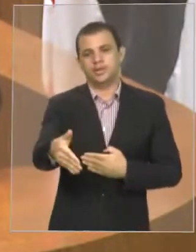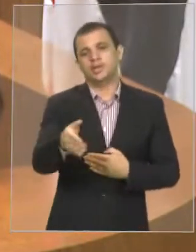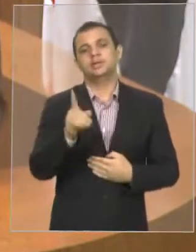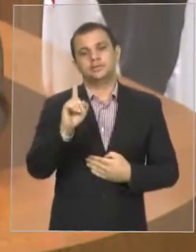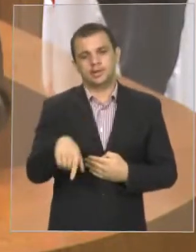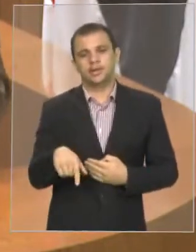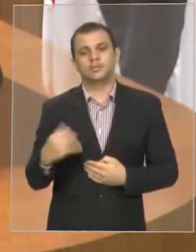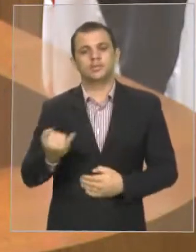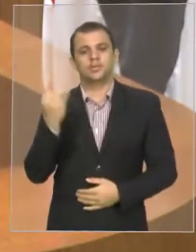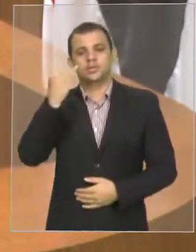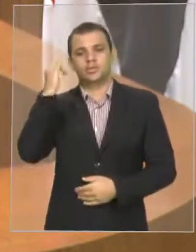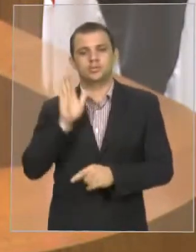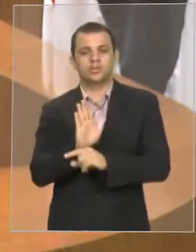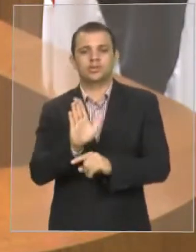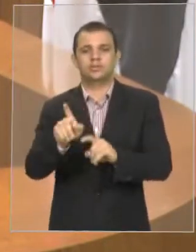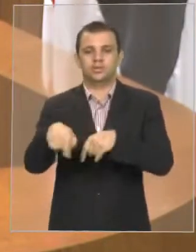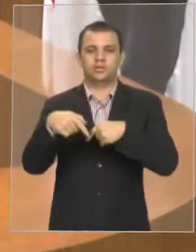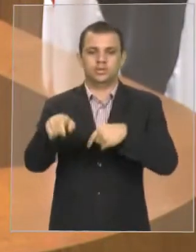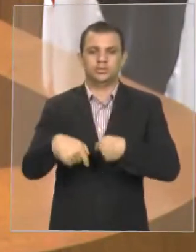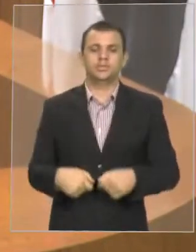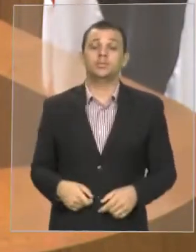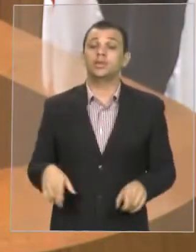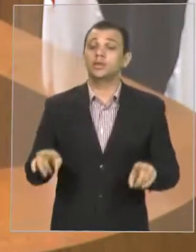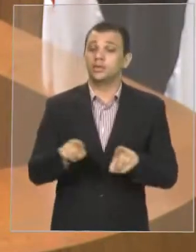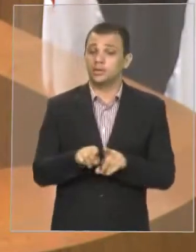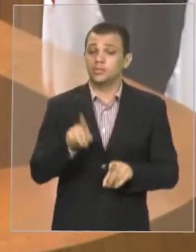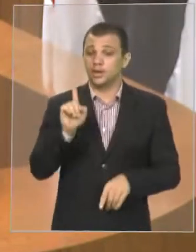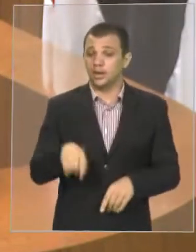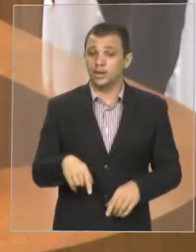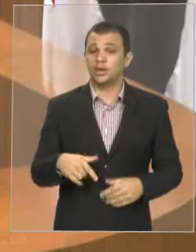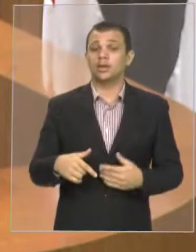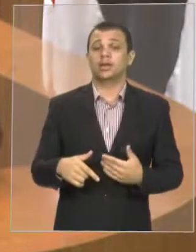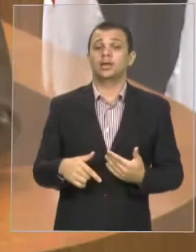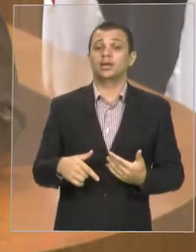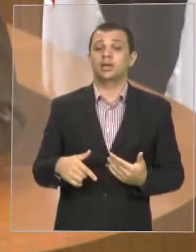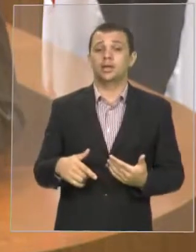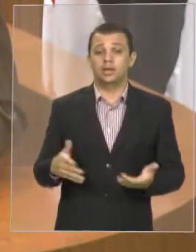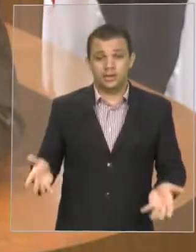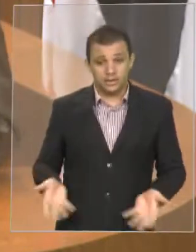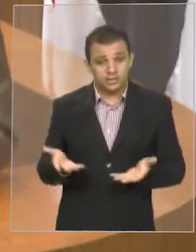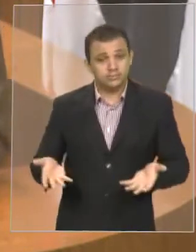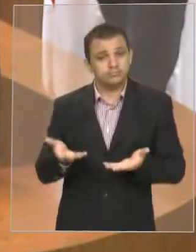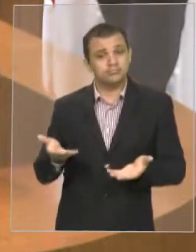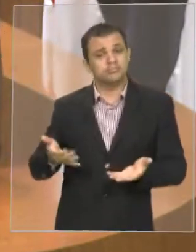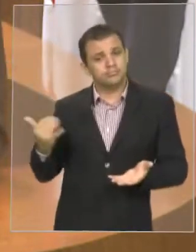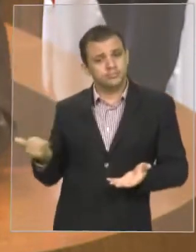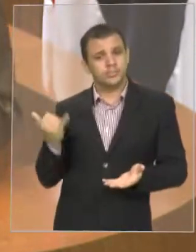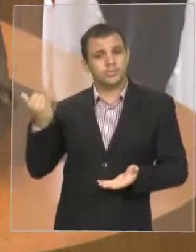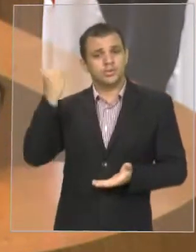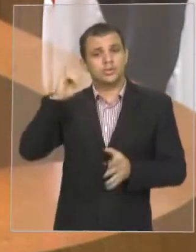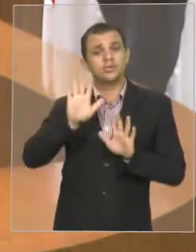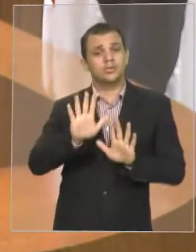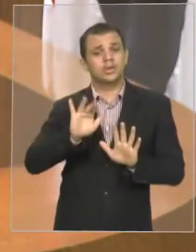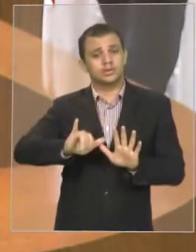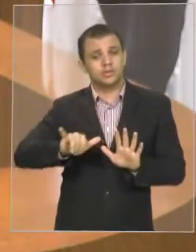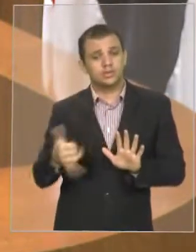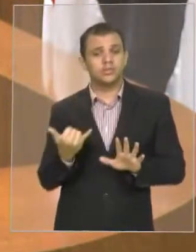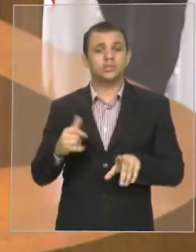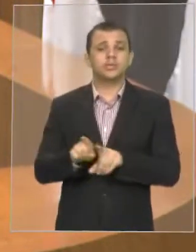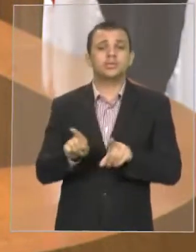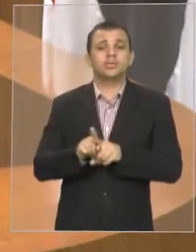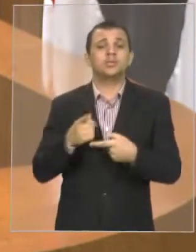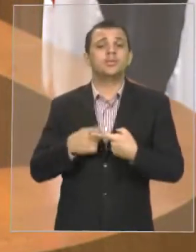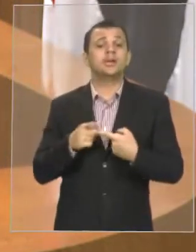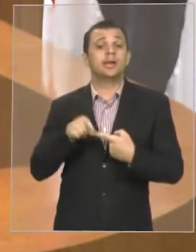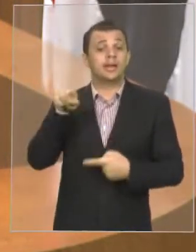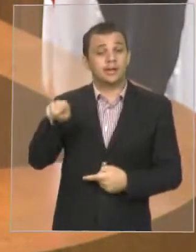estado. E é claro que é uma iniciativa que nós louvamos naquela oportunidade, mas aproveitando a presença do presidente nacional do